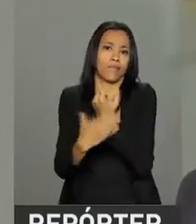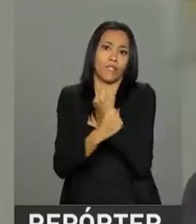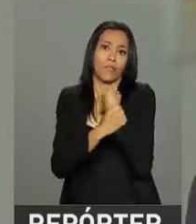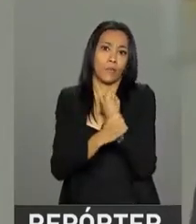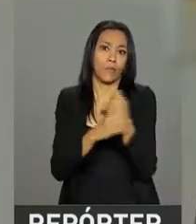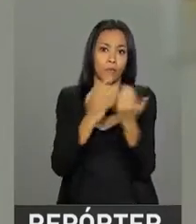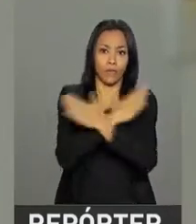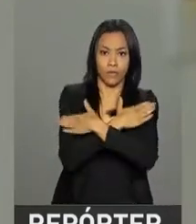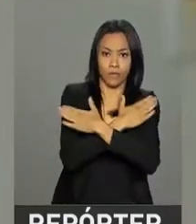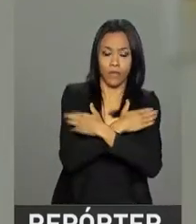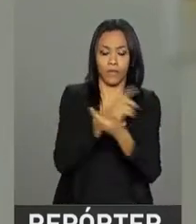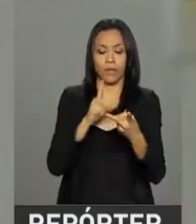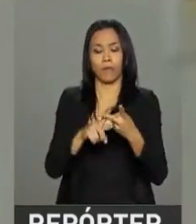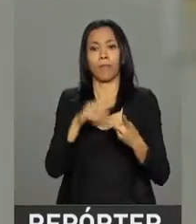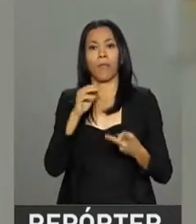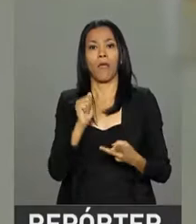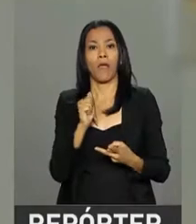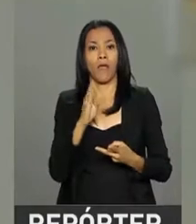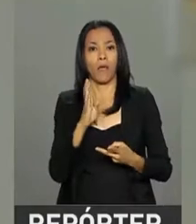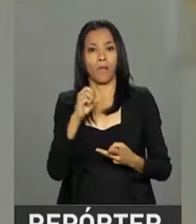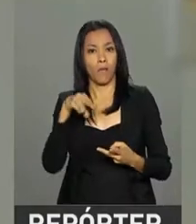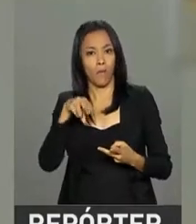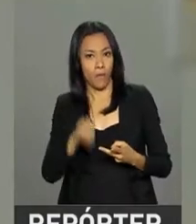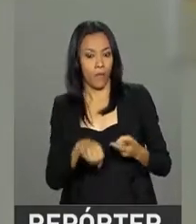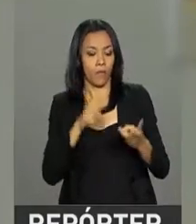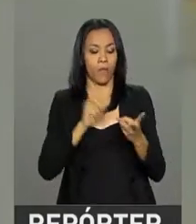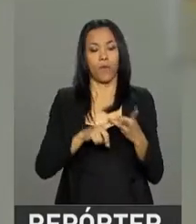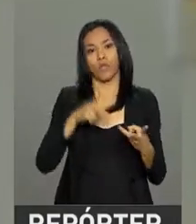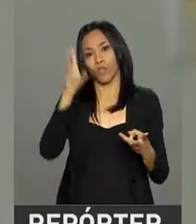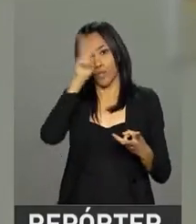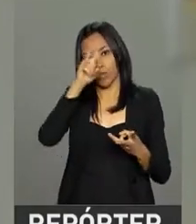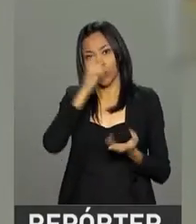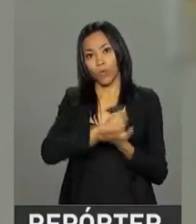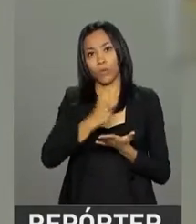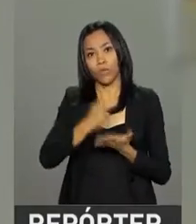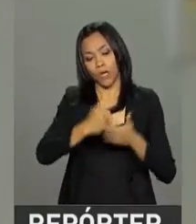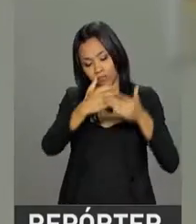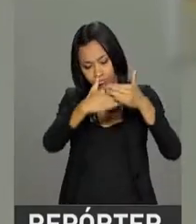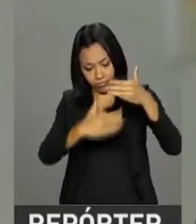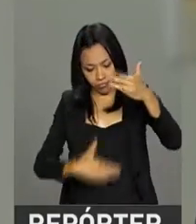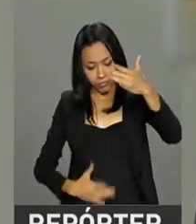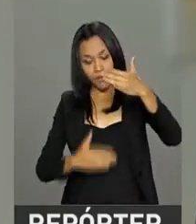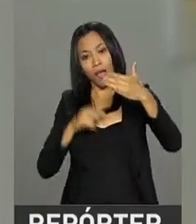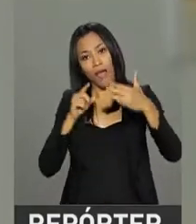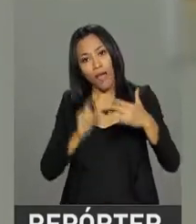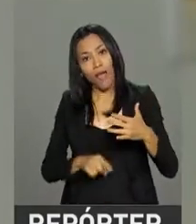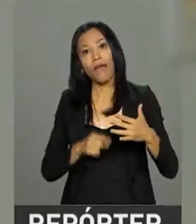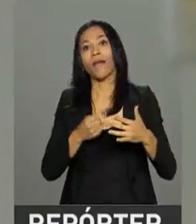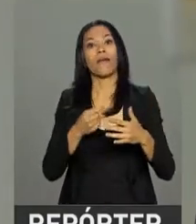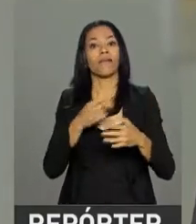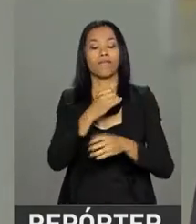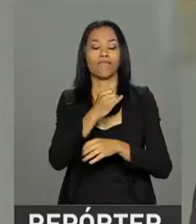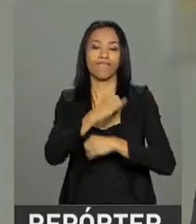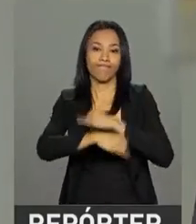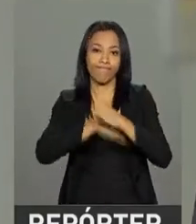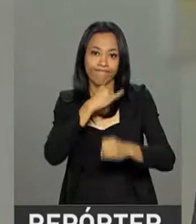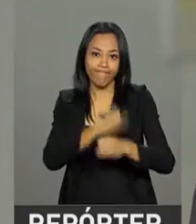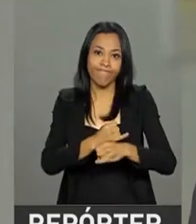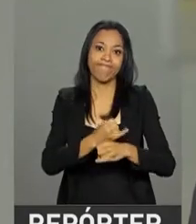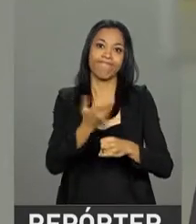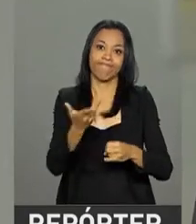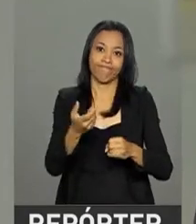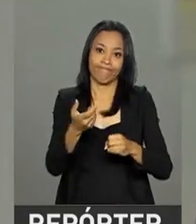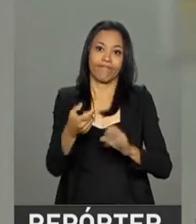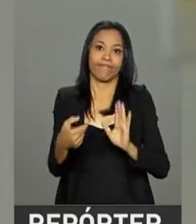abono salarial o histórico de todos os seus contratos de trabalho é uma ferramenta digital importantíssima para